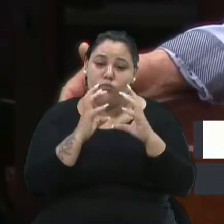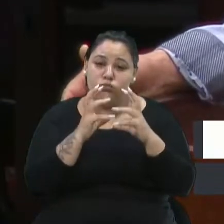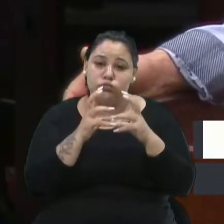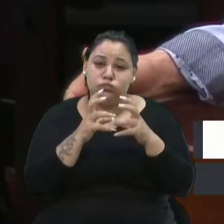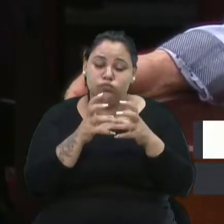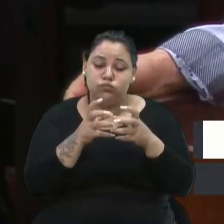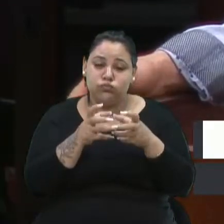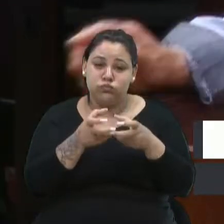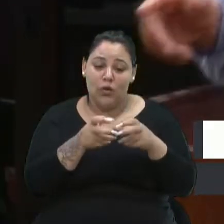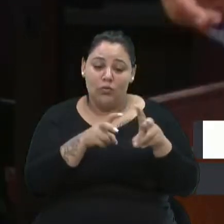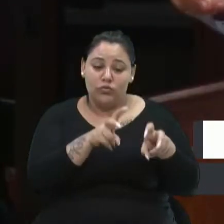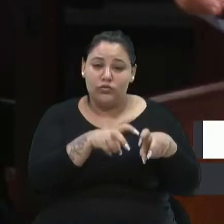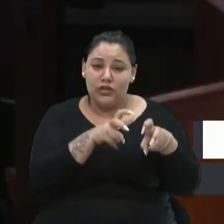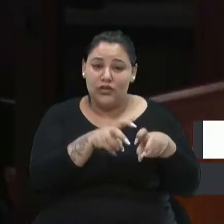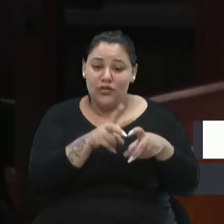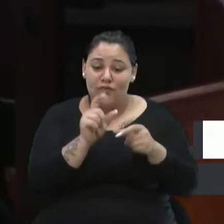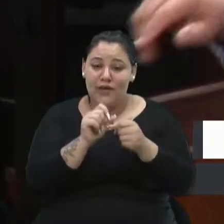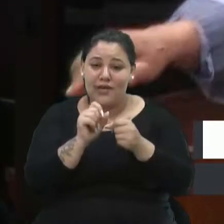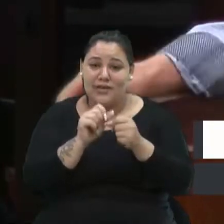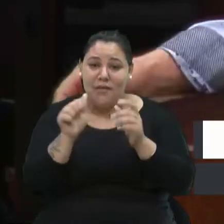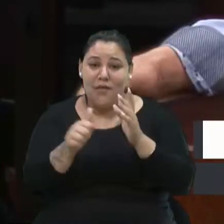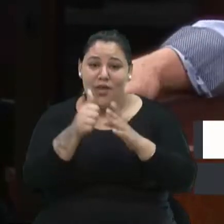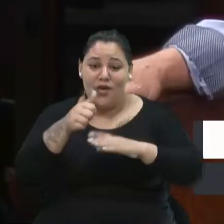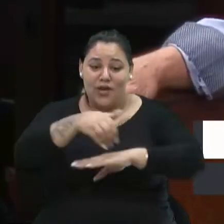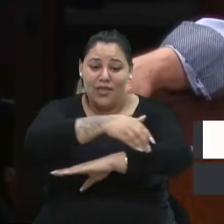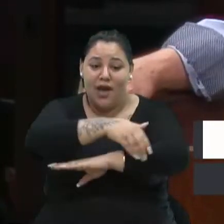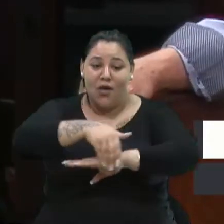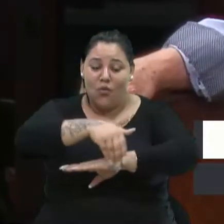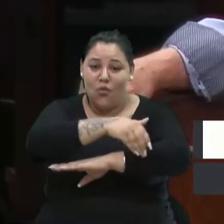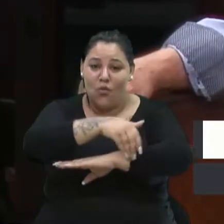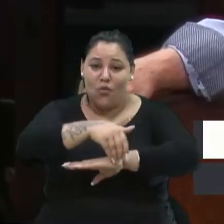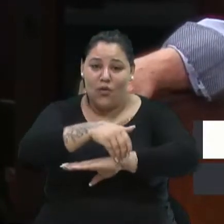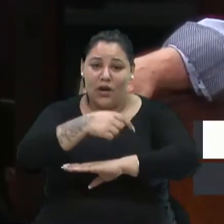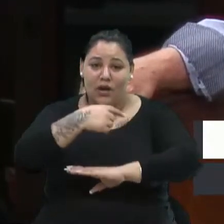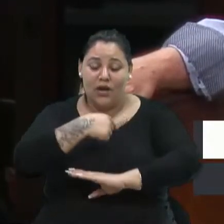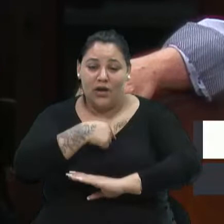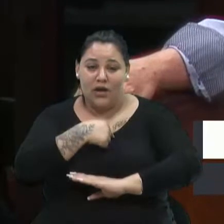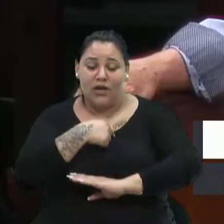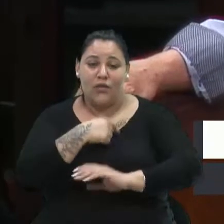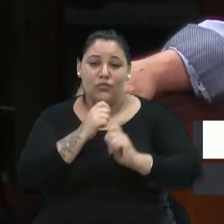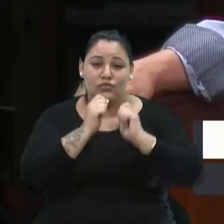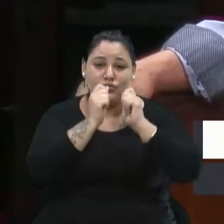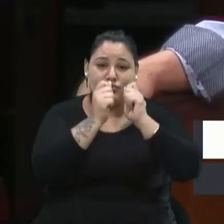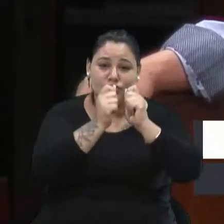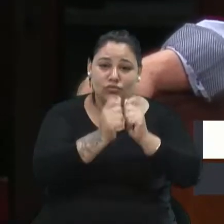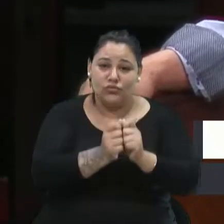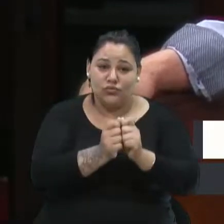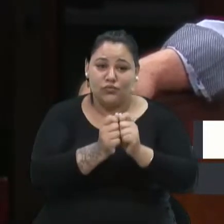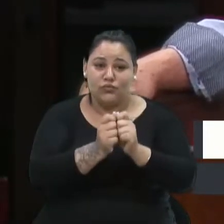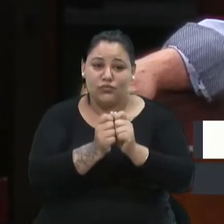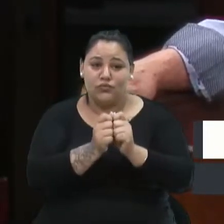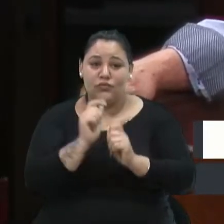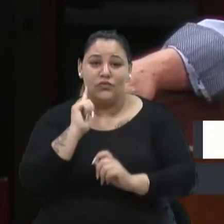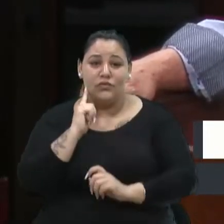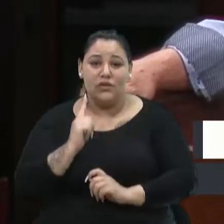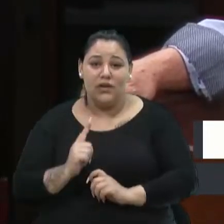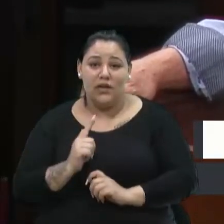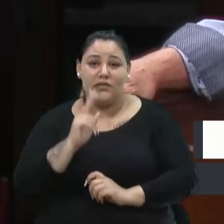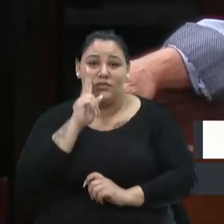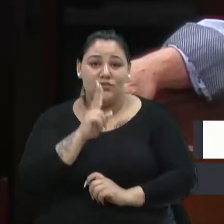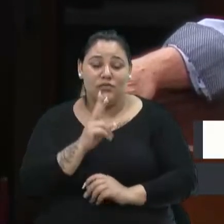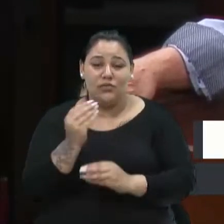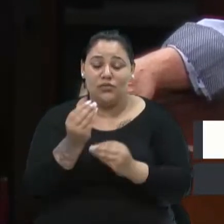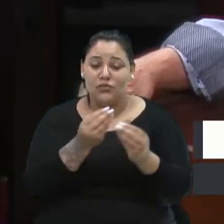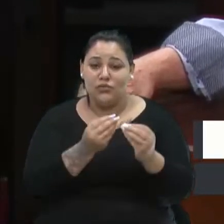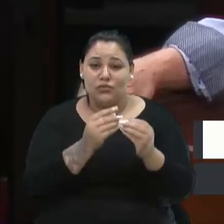essas melhorias. Eu que fui subprefeito, junto ao vereador Gladys e ao Ricardo, a gente vê muito a necessidade disso. A gente avançou ao longo